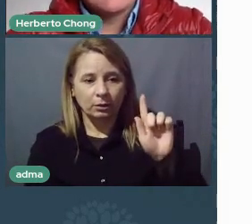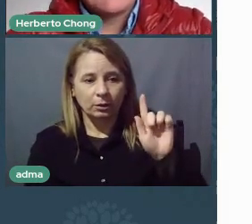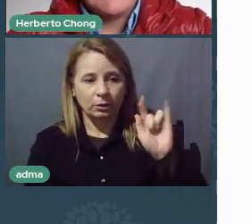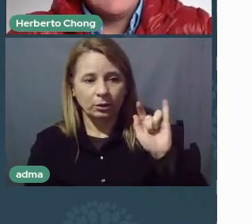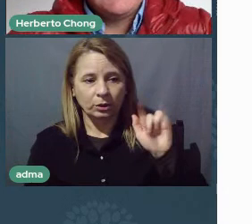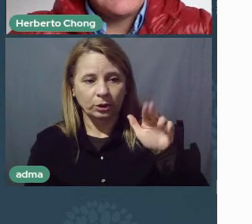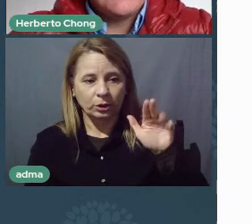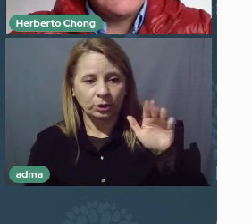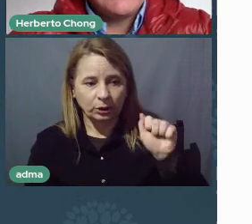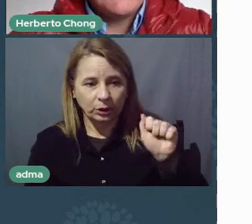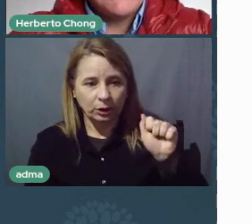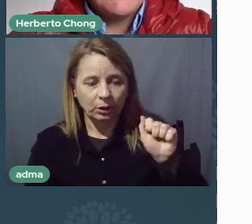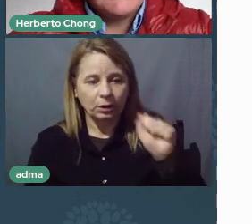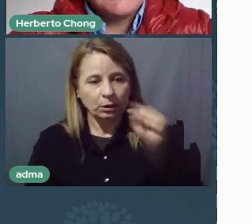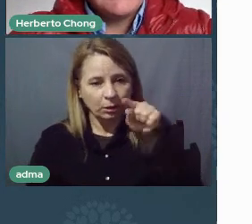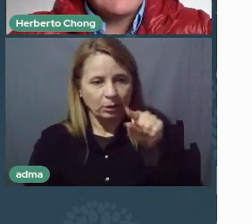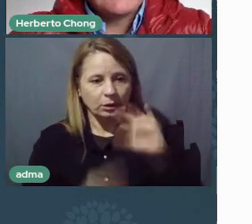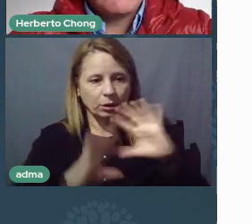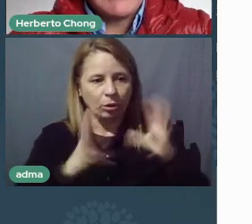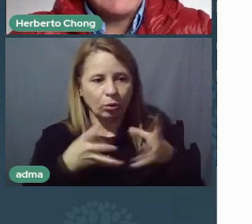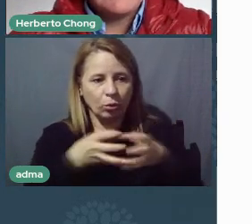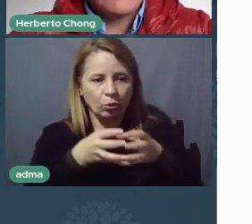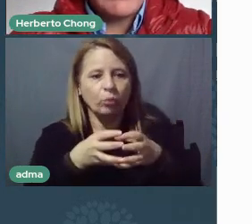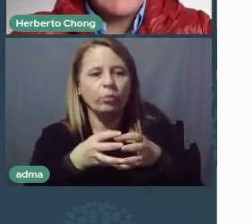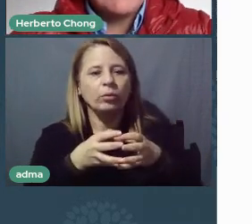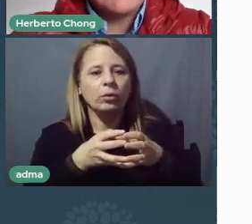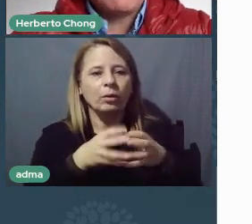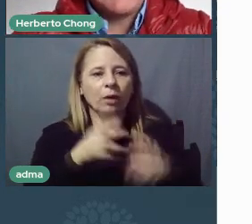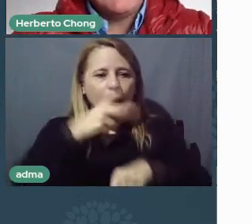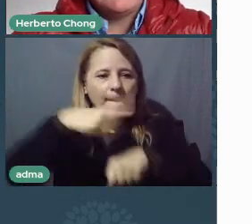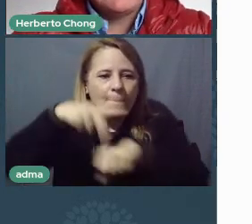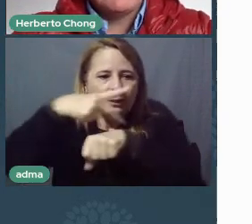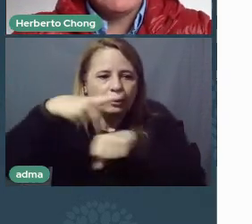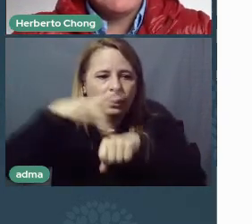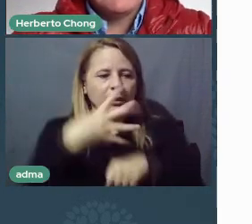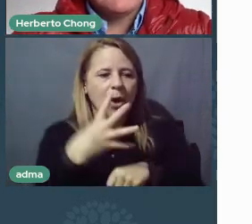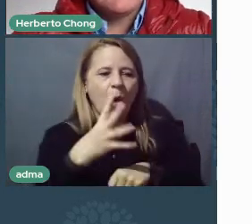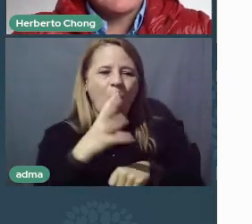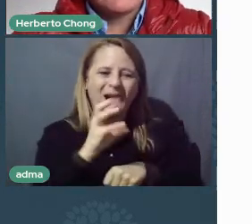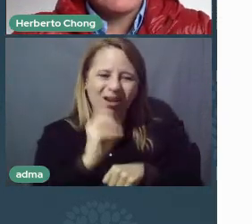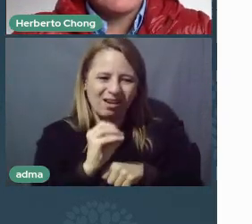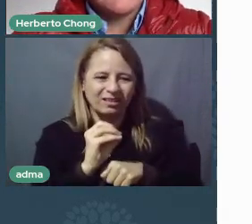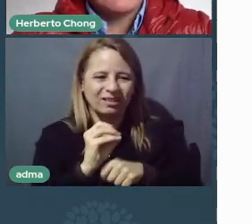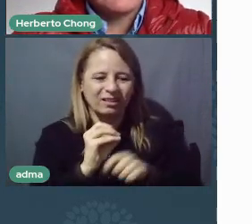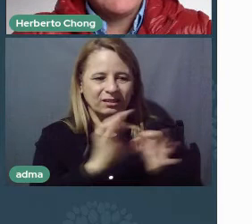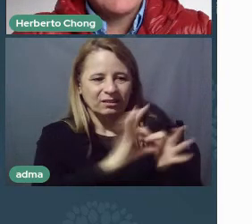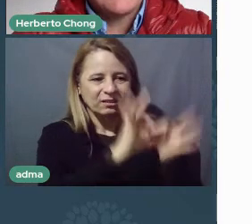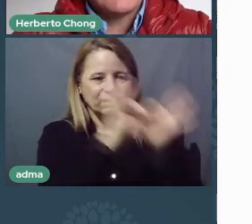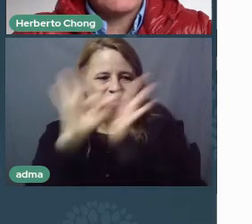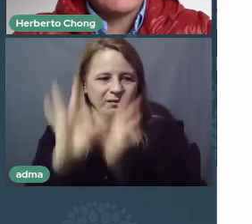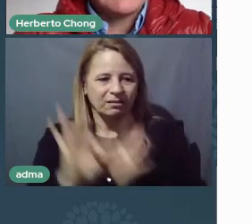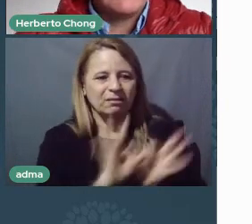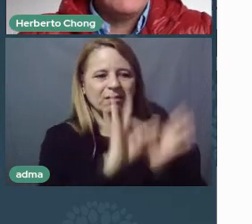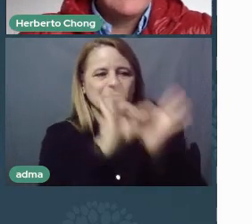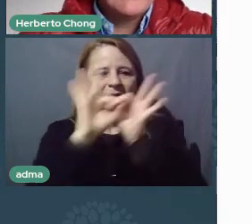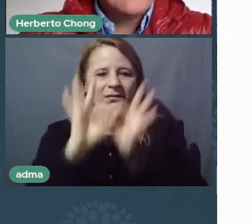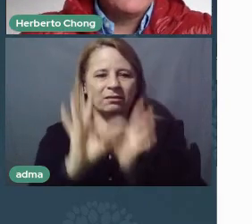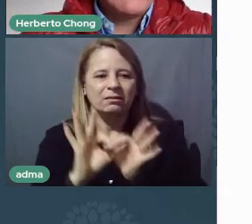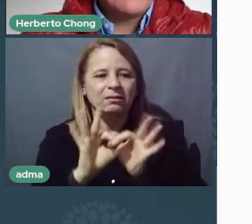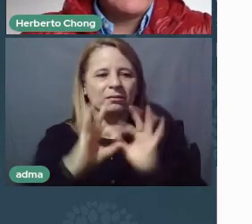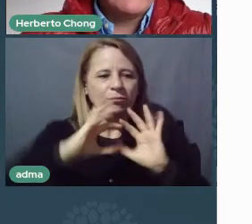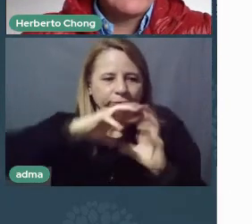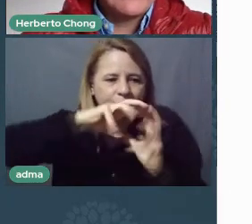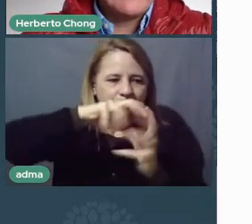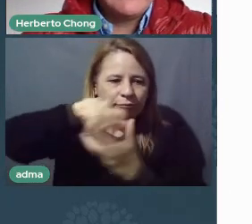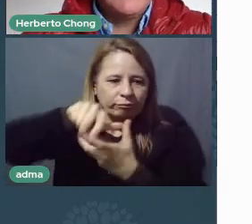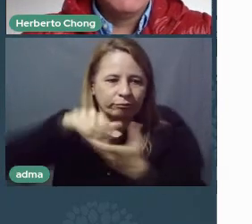envolvidos na iniciativa GINA, né? São mais de 40 países envolvidos nesse consenso internacional, e